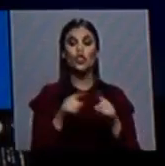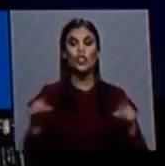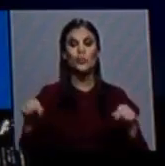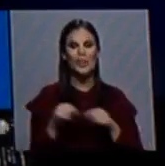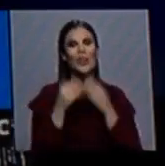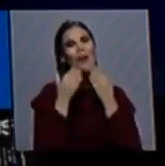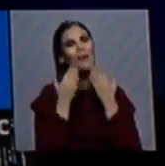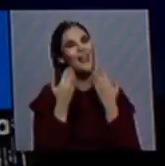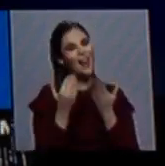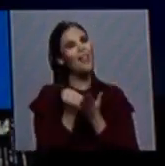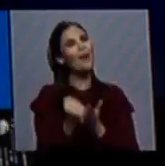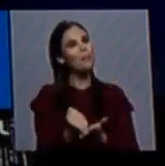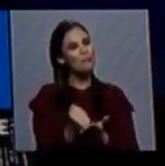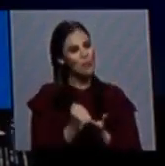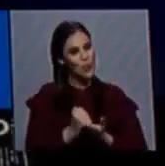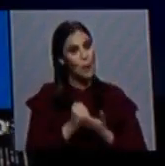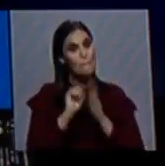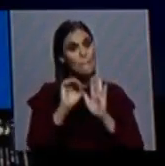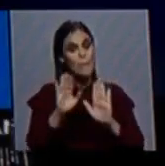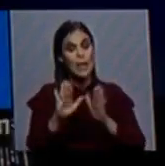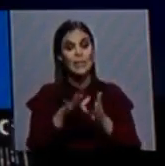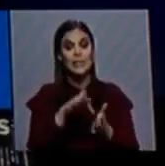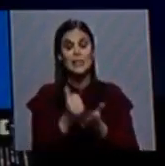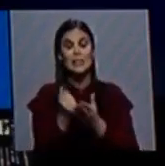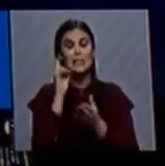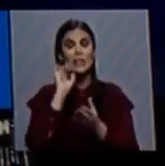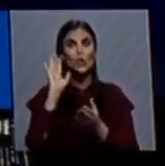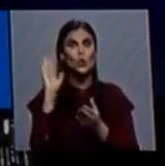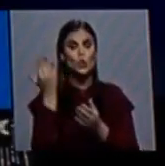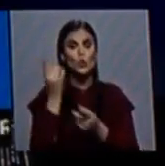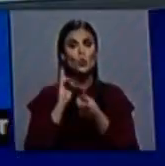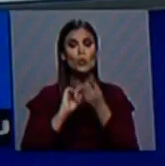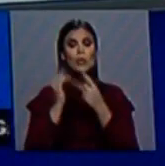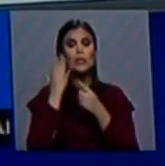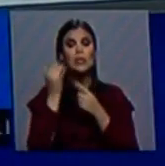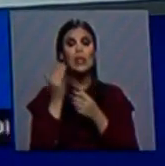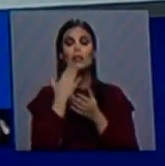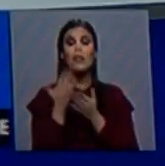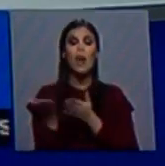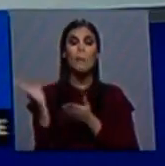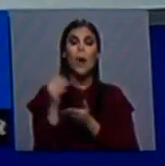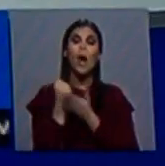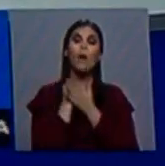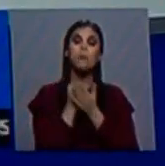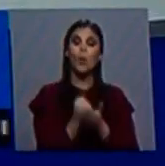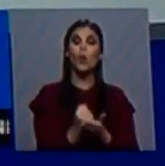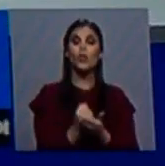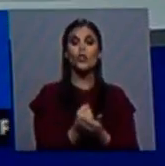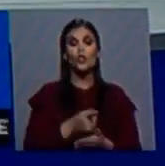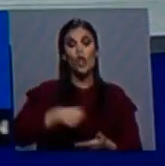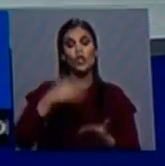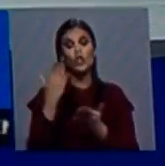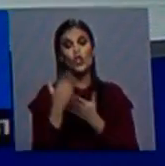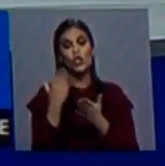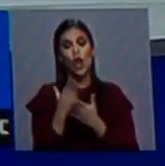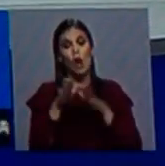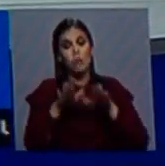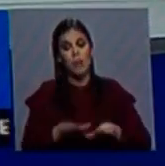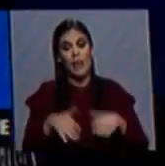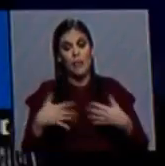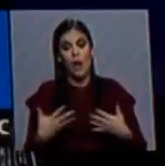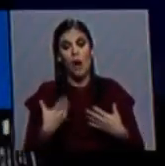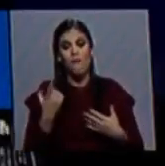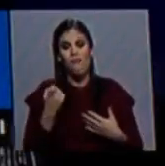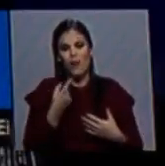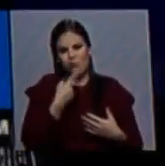agradecemos o apoio, mas é sempre importante conseguirmos mais apoios. Nós estamos numa escola desativada, que falta muita